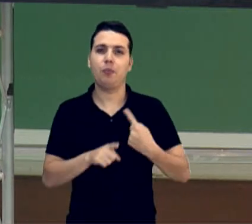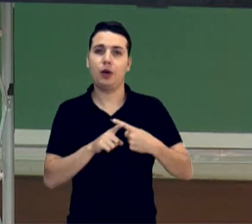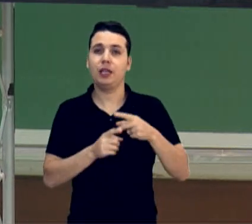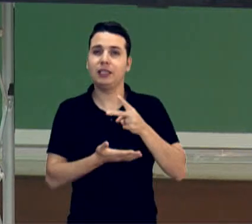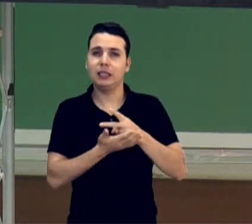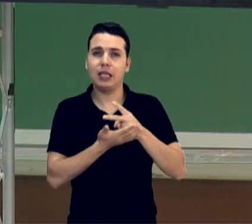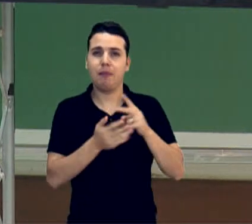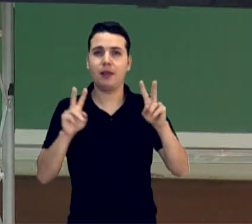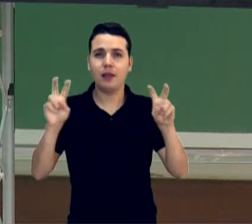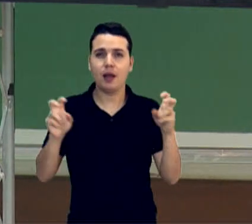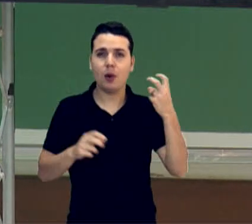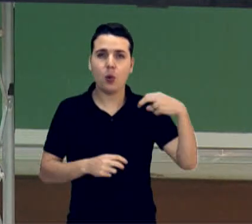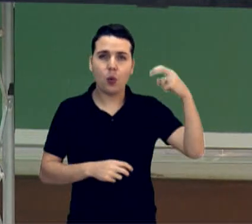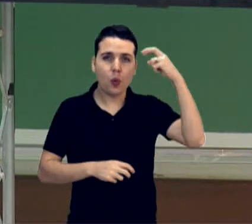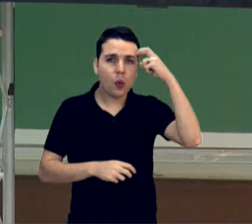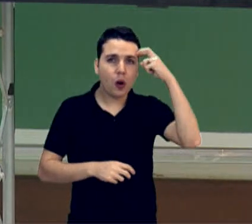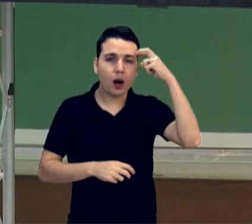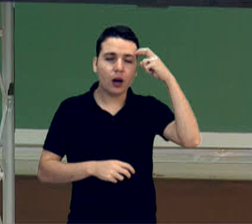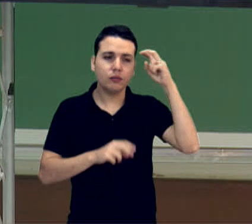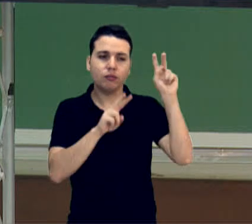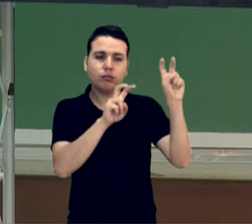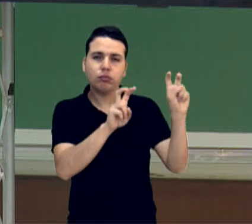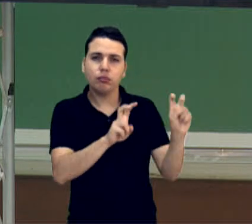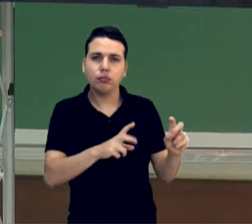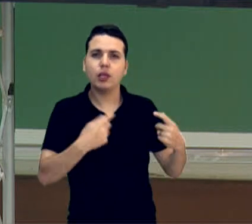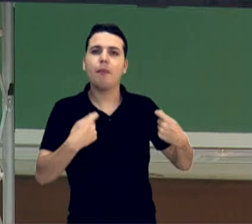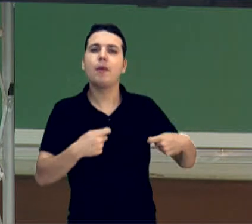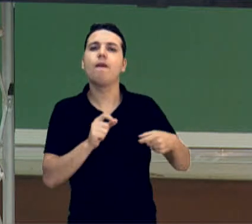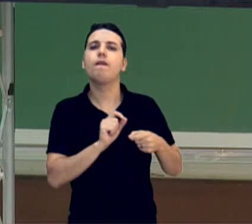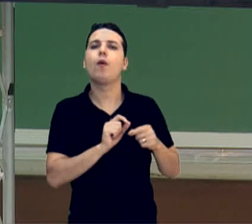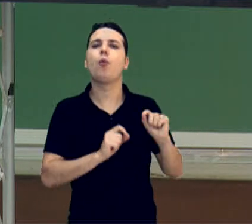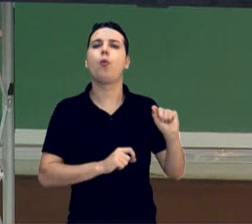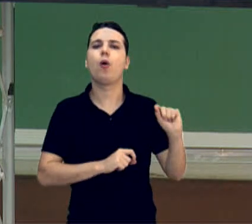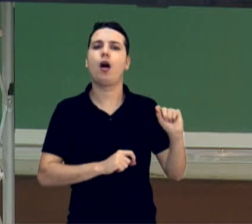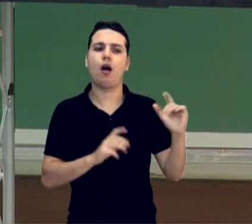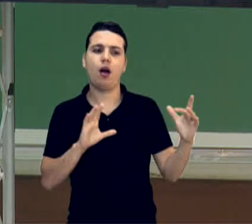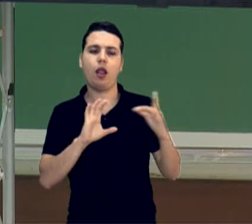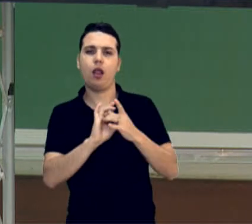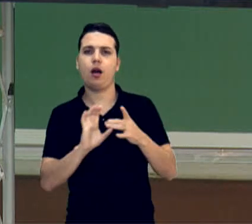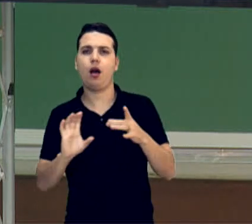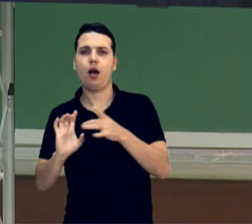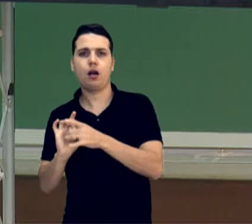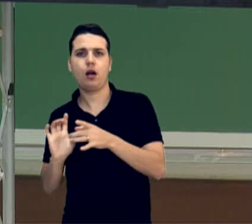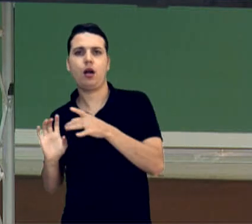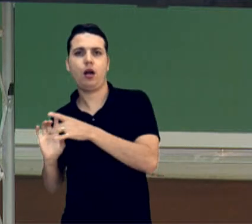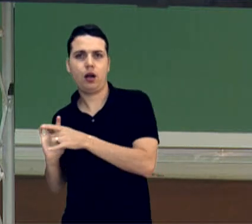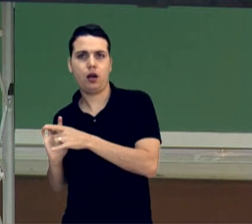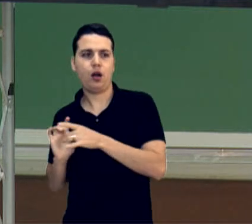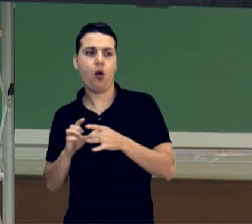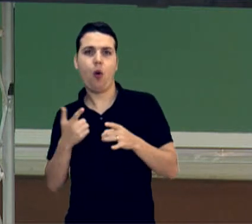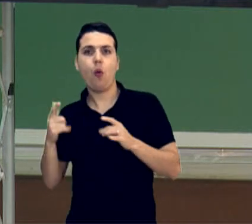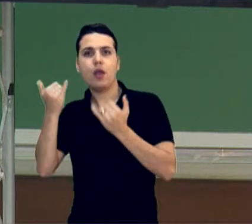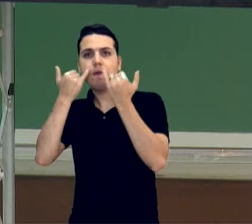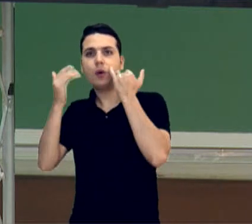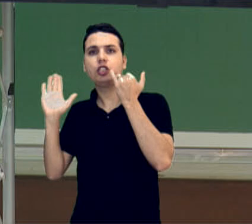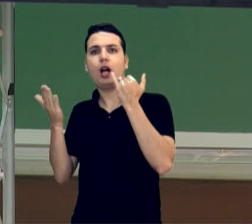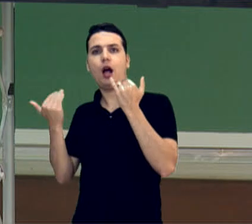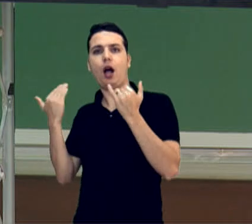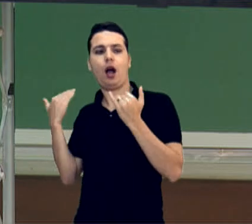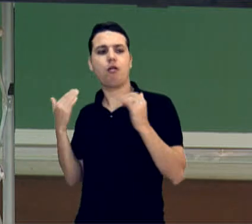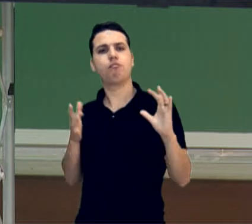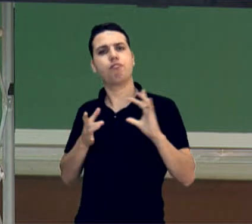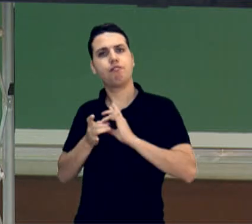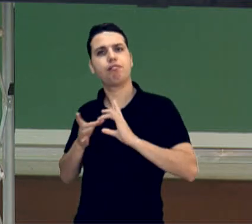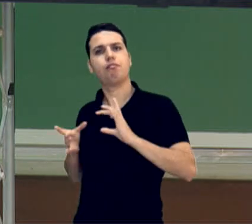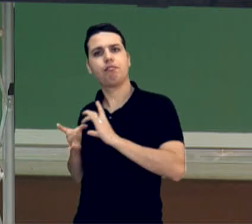de cultura, dessas questões assim, a gente tem que fazer, né, as ligações, linkar com outras informações. Então tem que